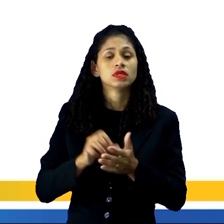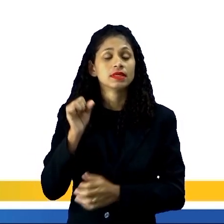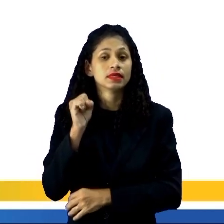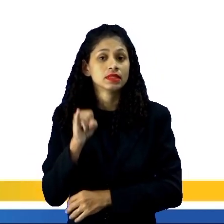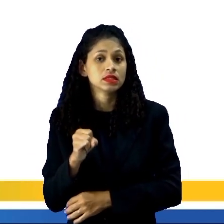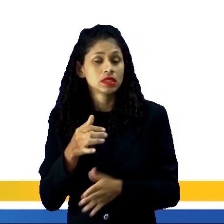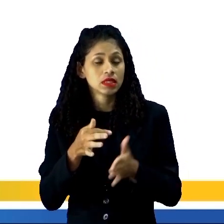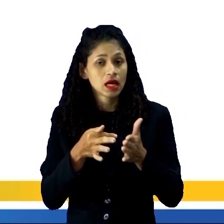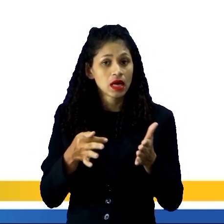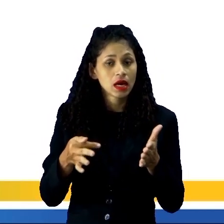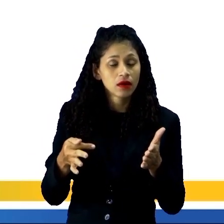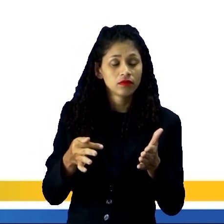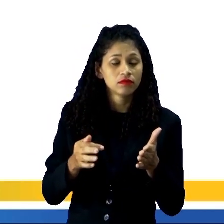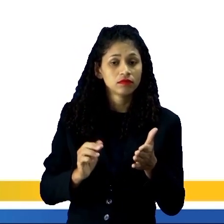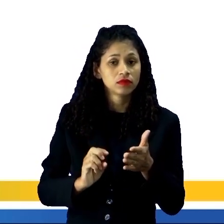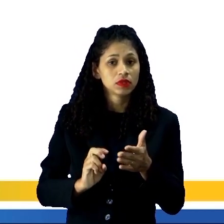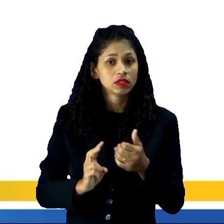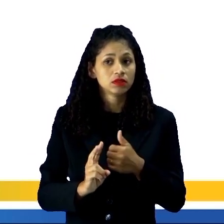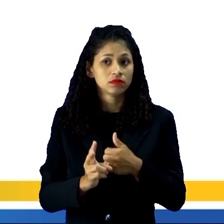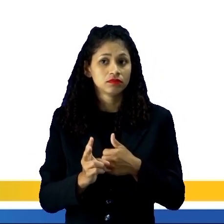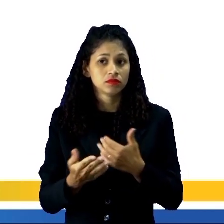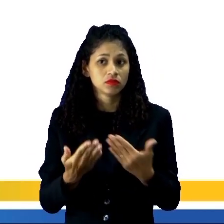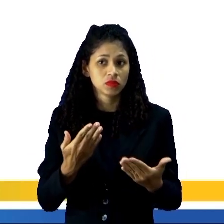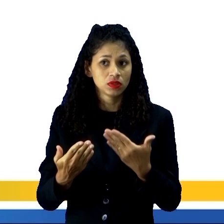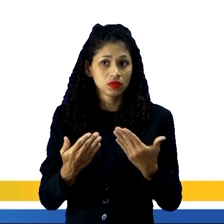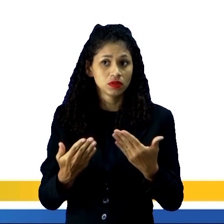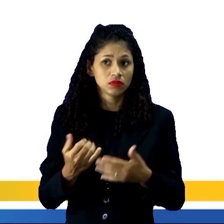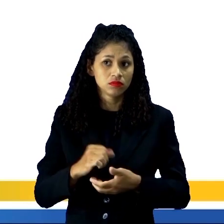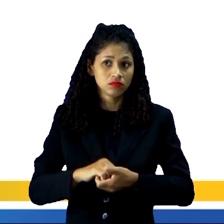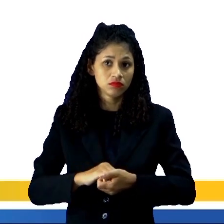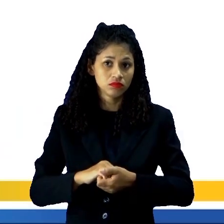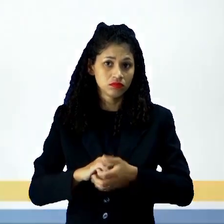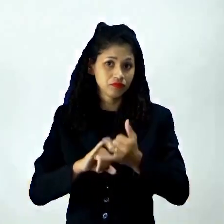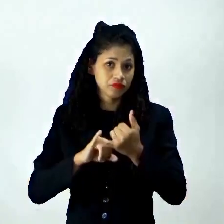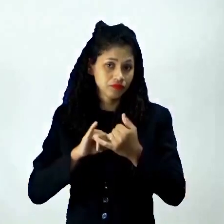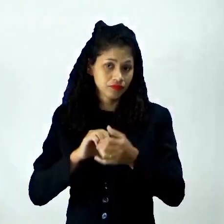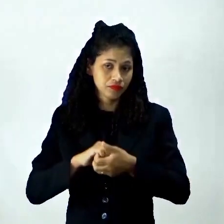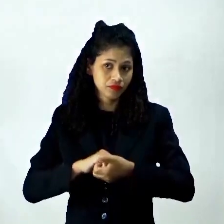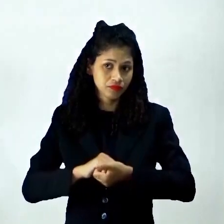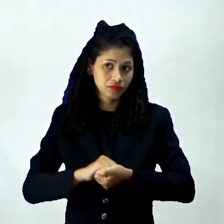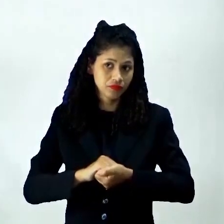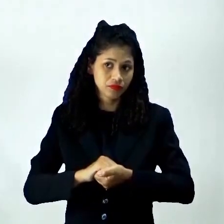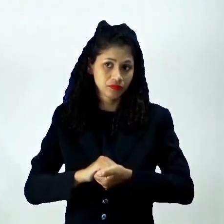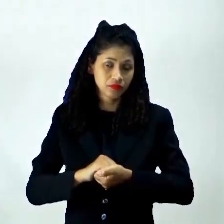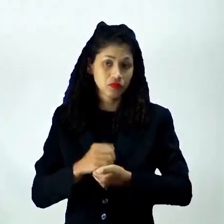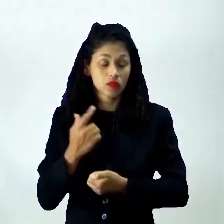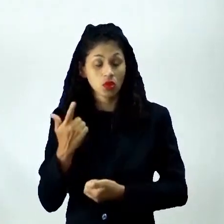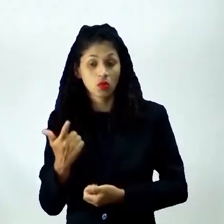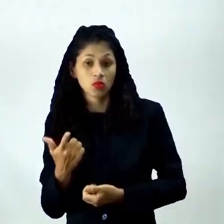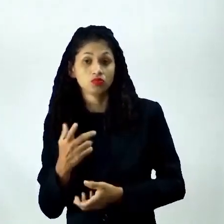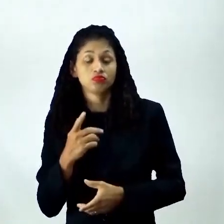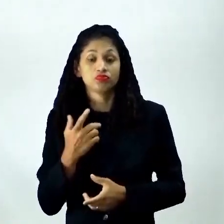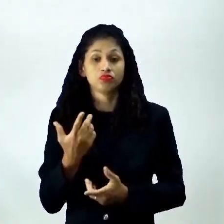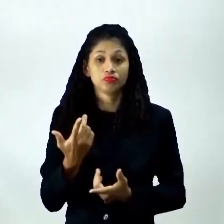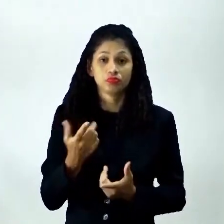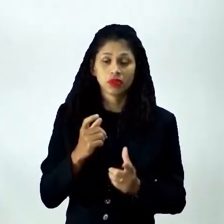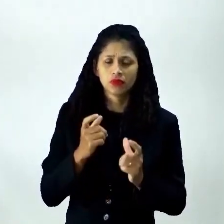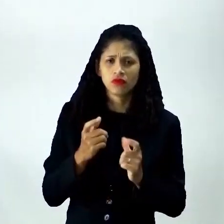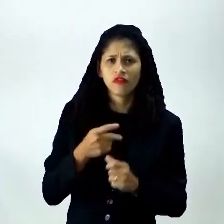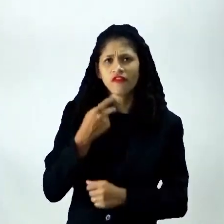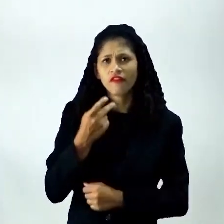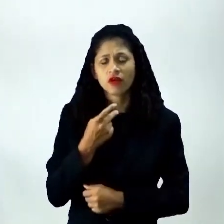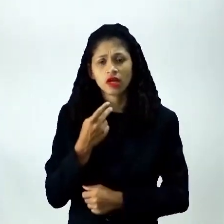uma informação essencial em relação à cláusula independente. Em outras palavras, se você vai falar